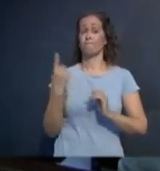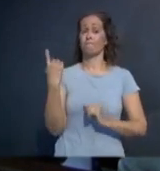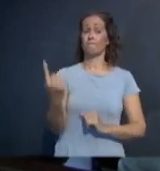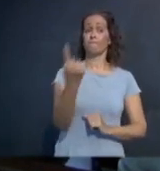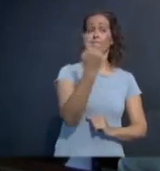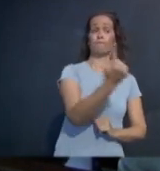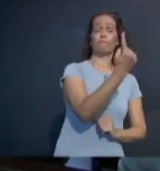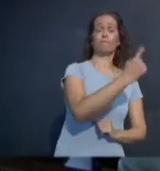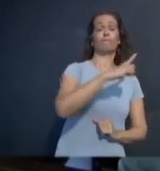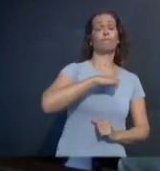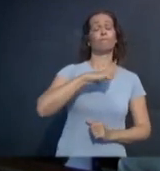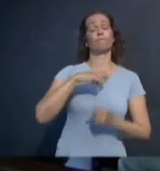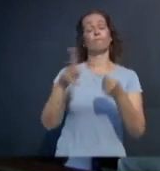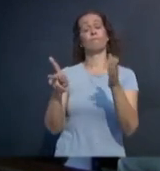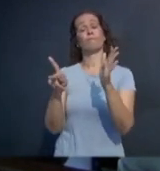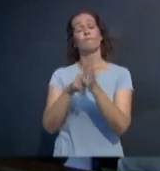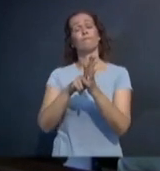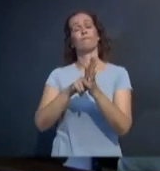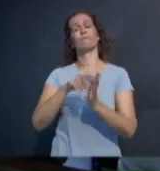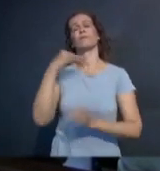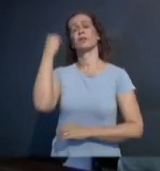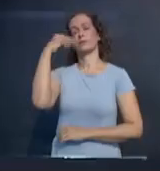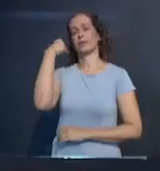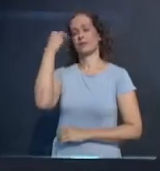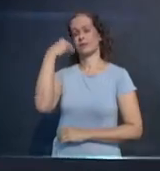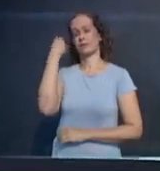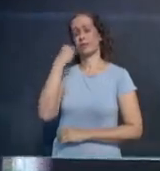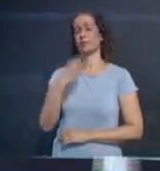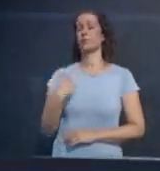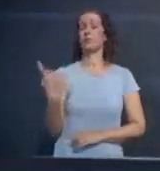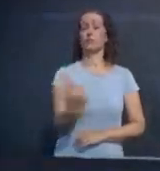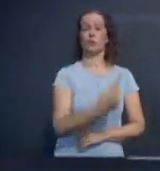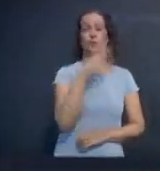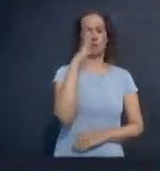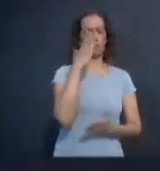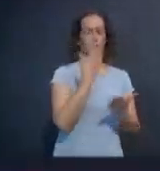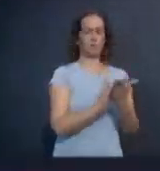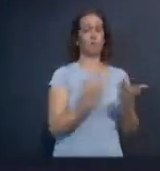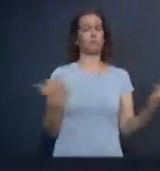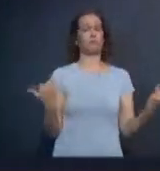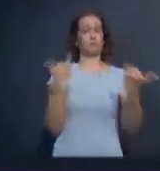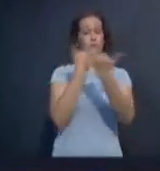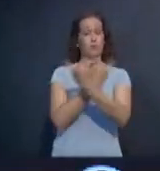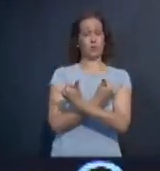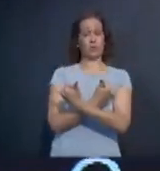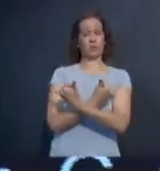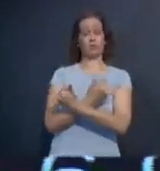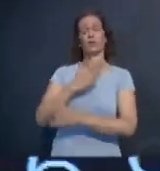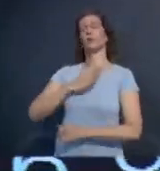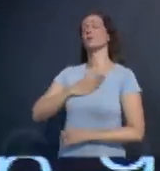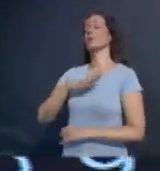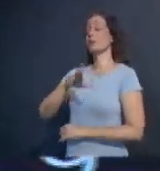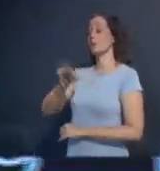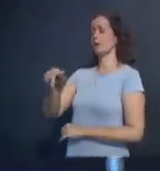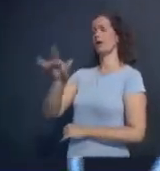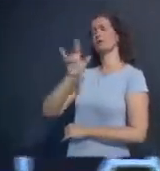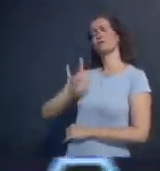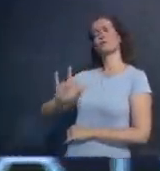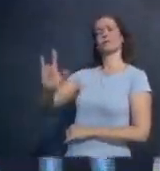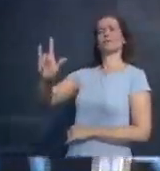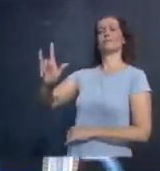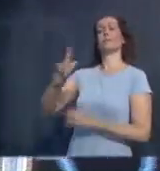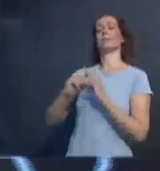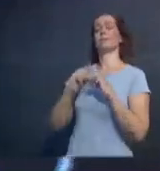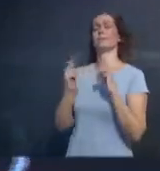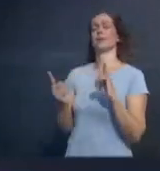querido. Nós temos crido. Diga para o seu irmão: meu irmão, eu te amo muito, mas